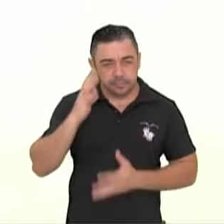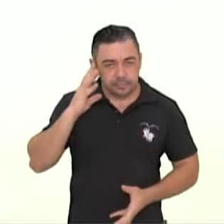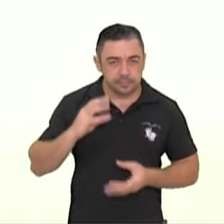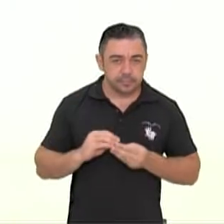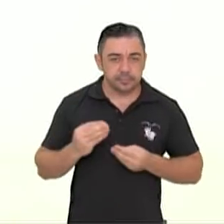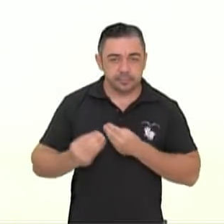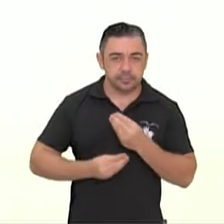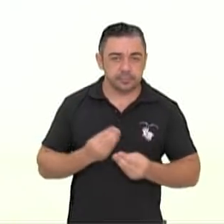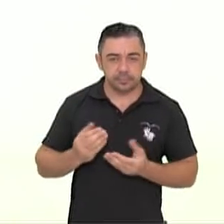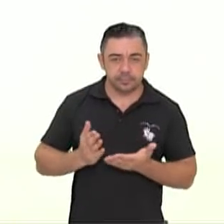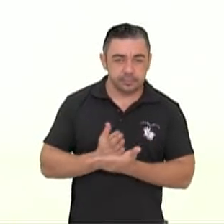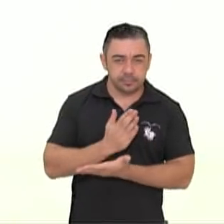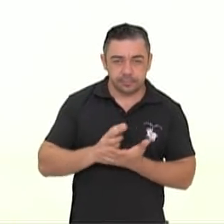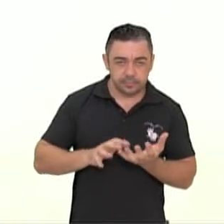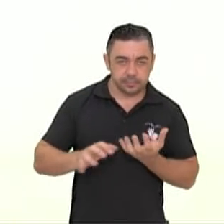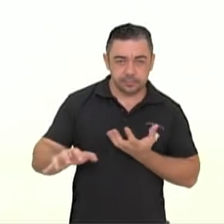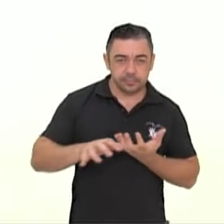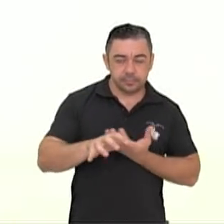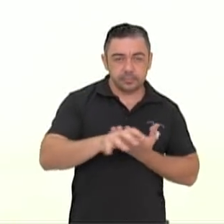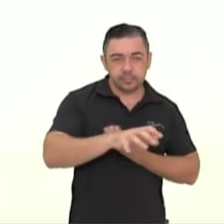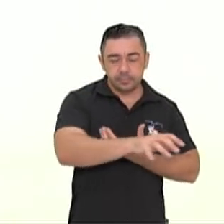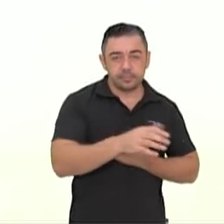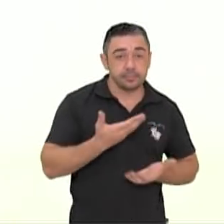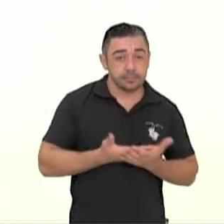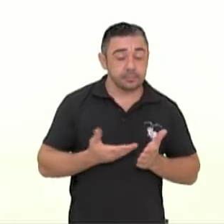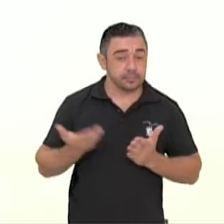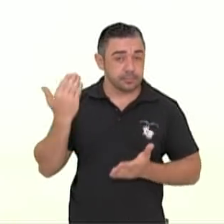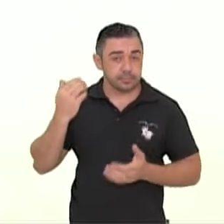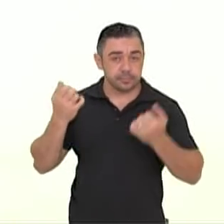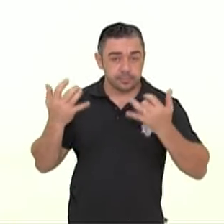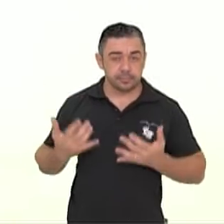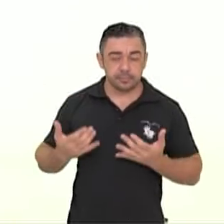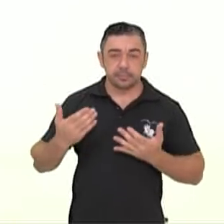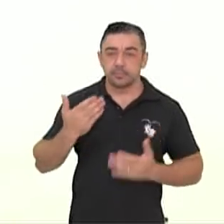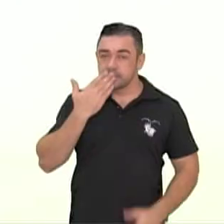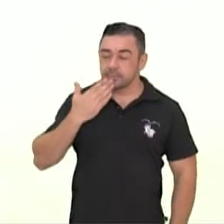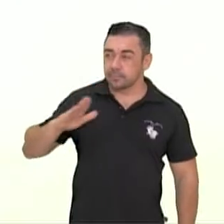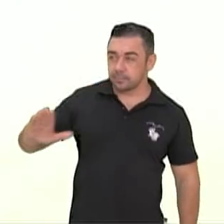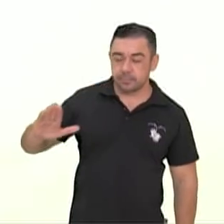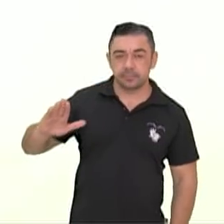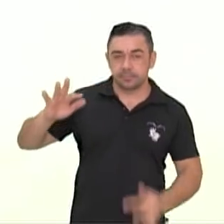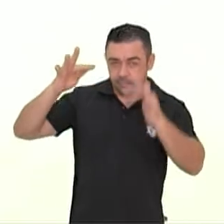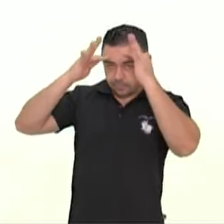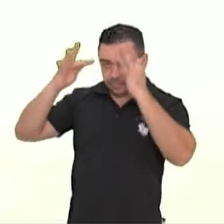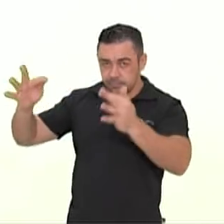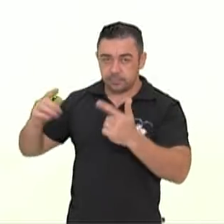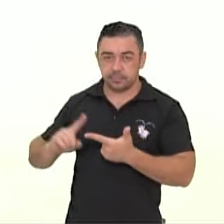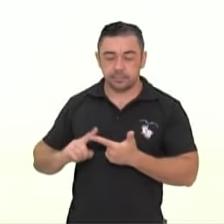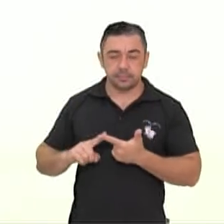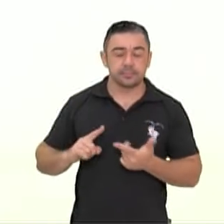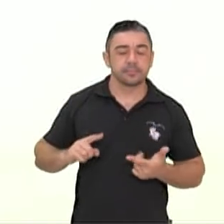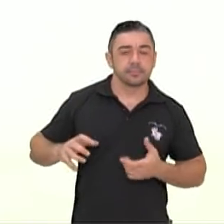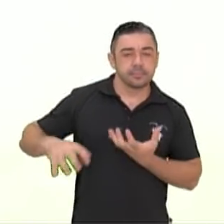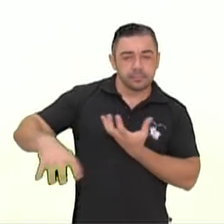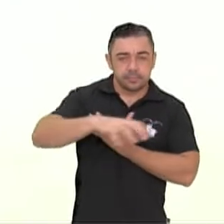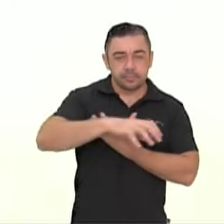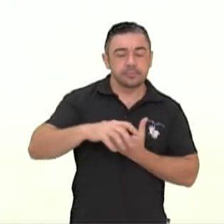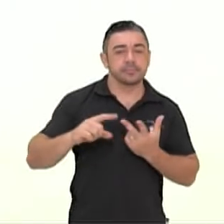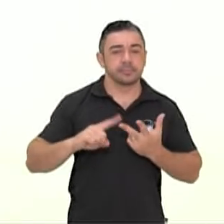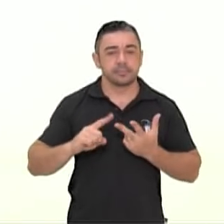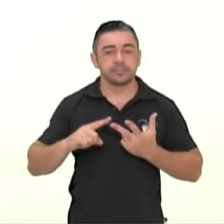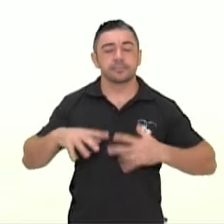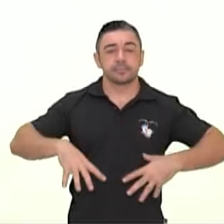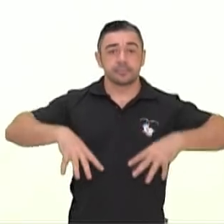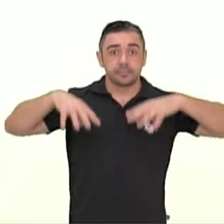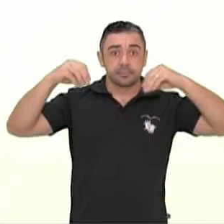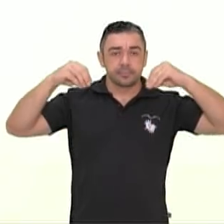descentralização. Essa foi boa. Aula passada, juramento, fidelidade, senhorio. E terminamos ali com os castelos medievais para